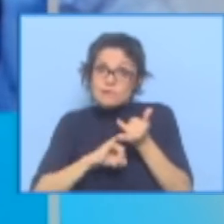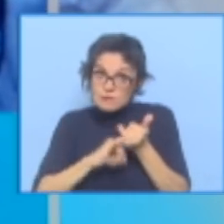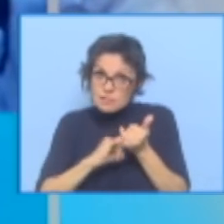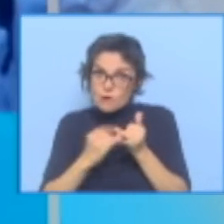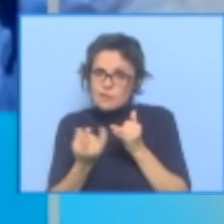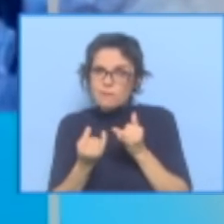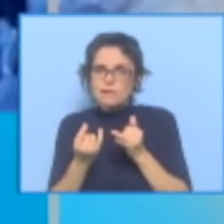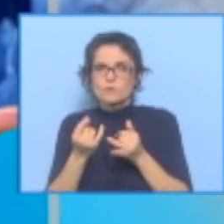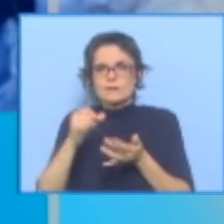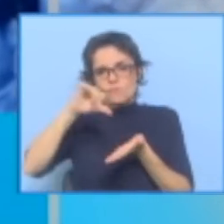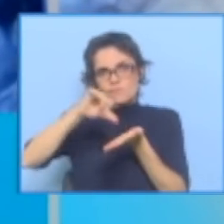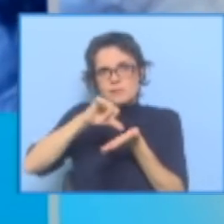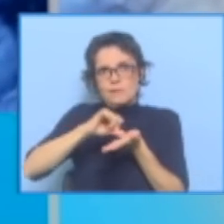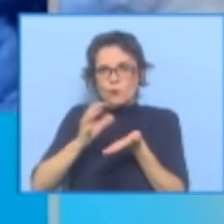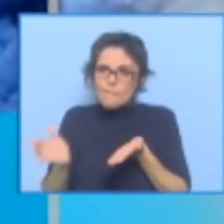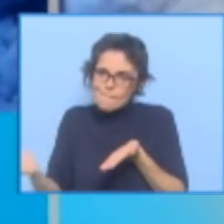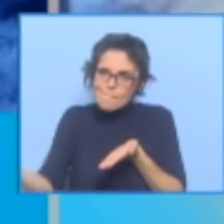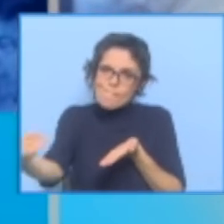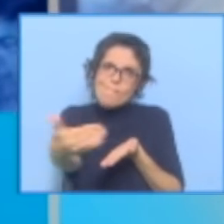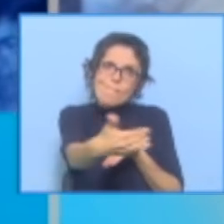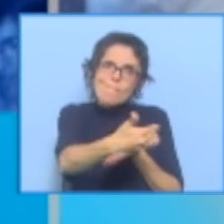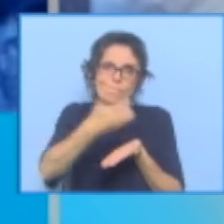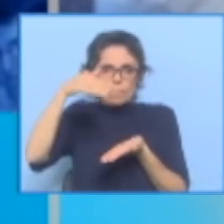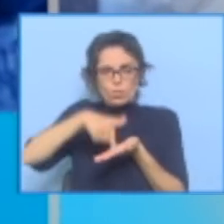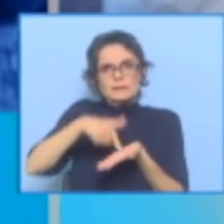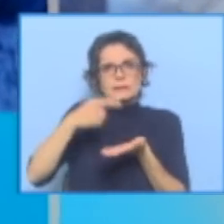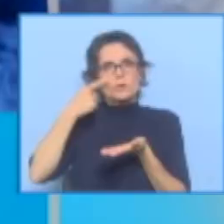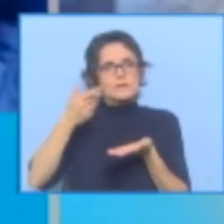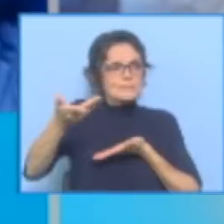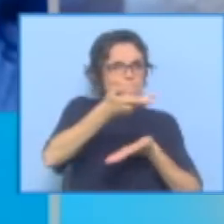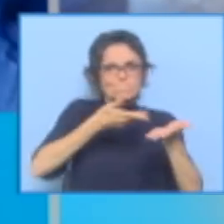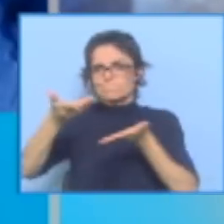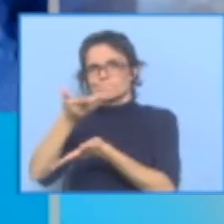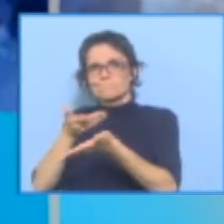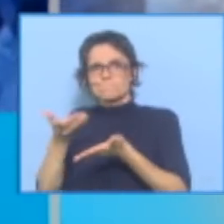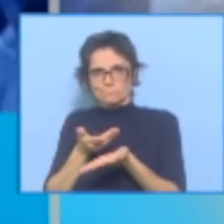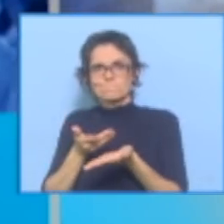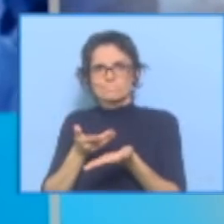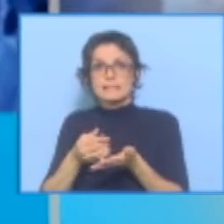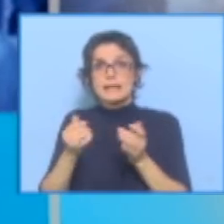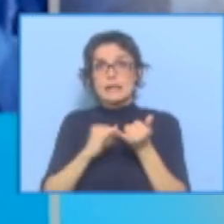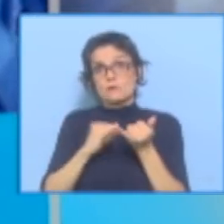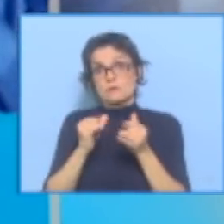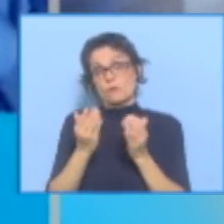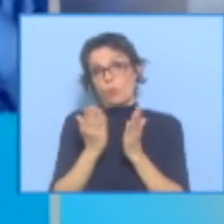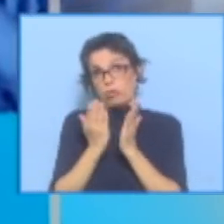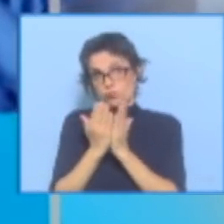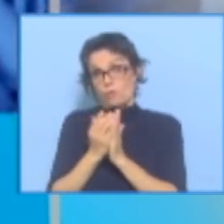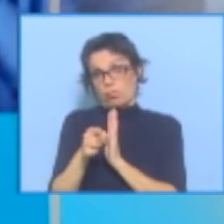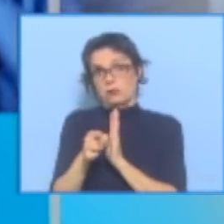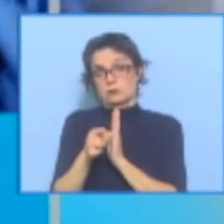polo de todos os estudantes se conhecerem uns aos outros. E depois, a Associação de Estudantes também tem um